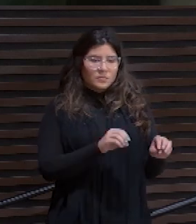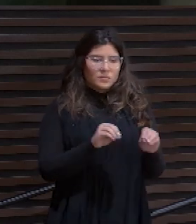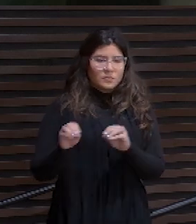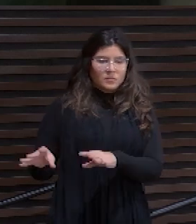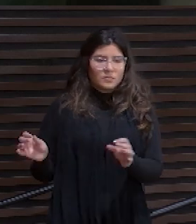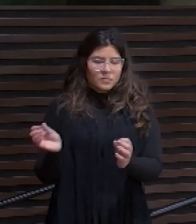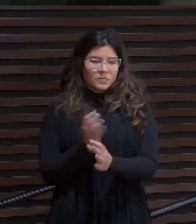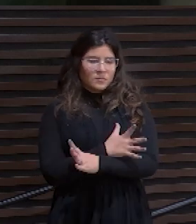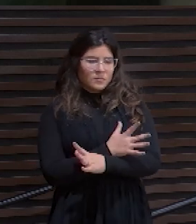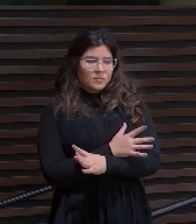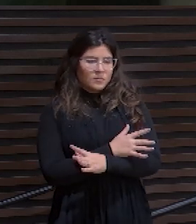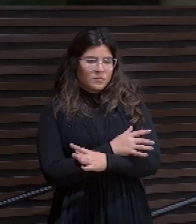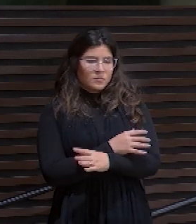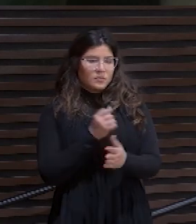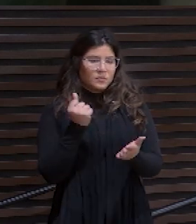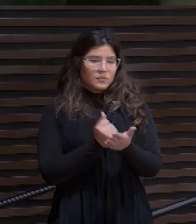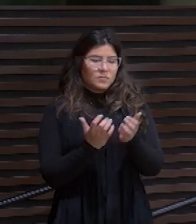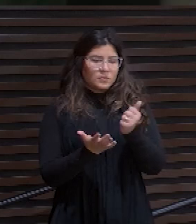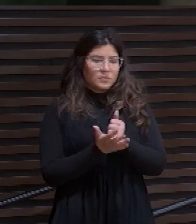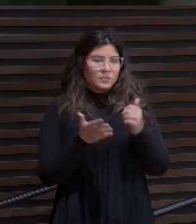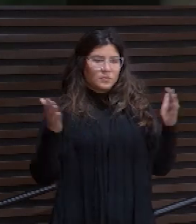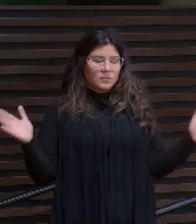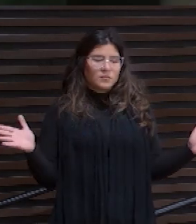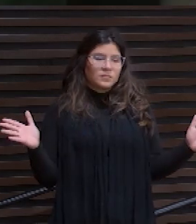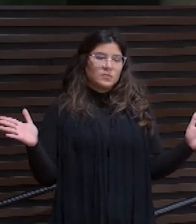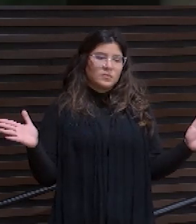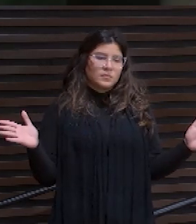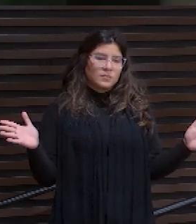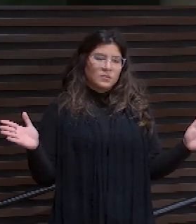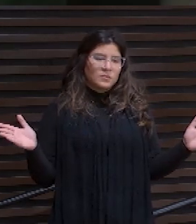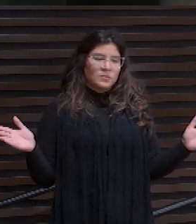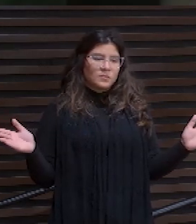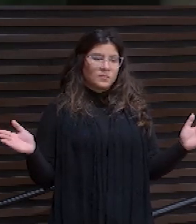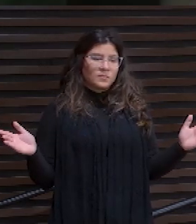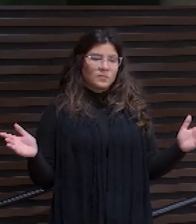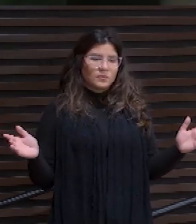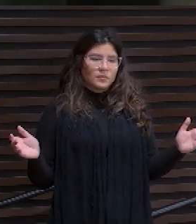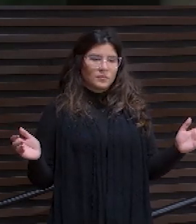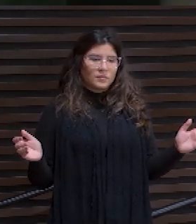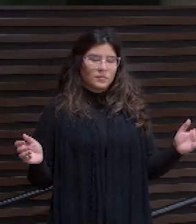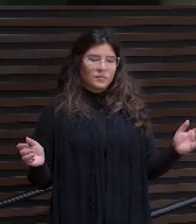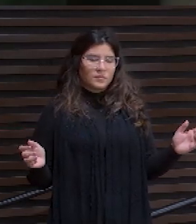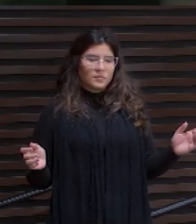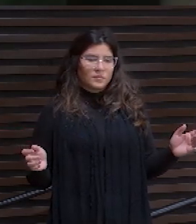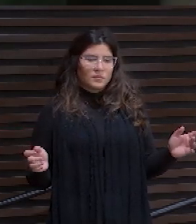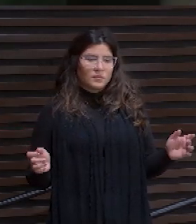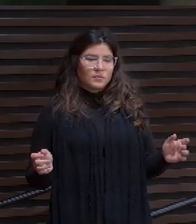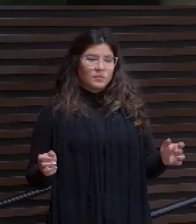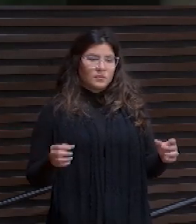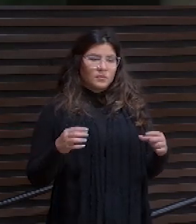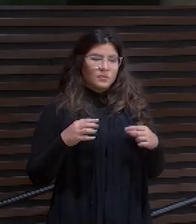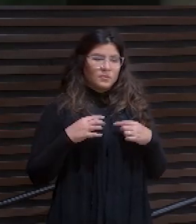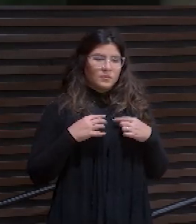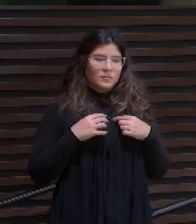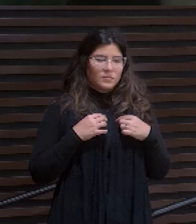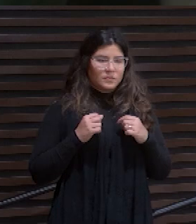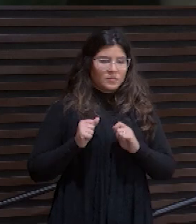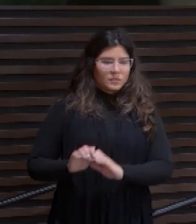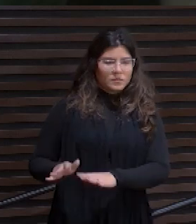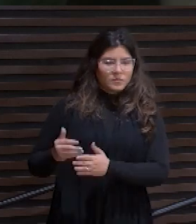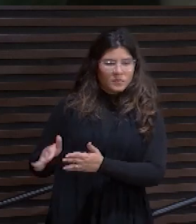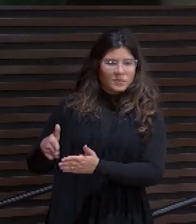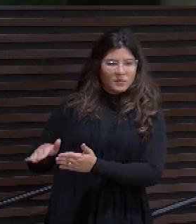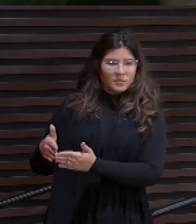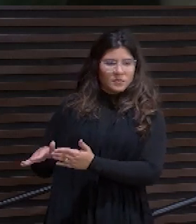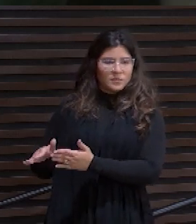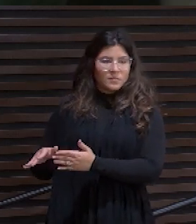inteiramente, encravando-o na cruz, e despojando os principados e as potestades, publicamente os expôs ao